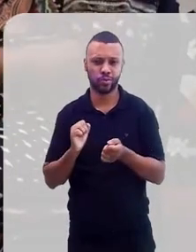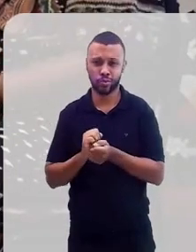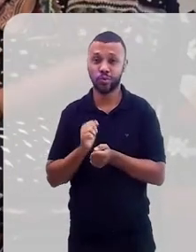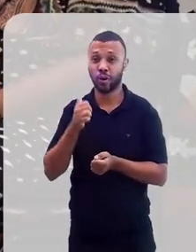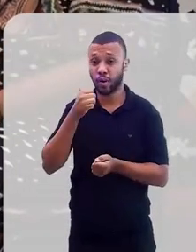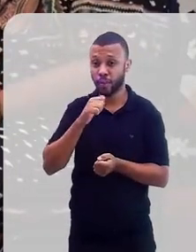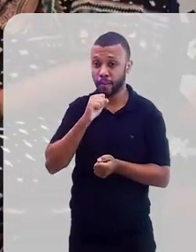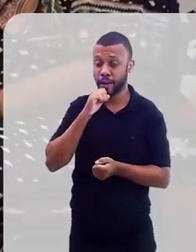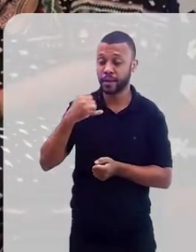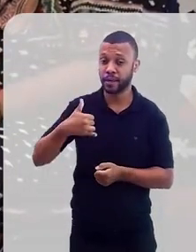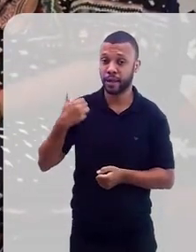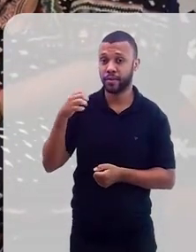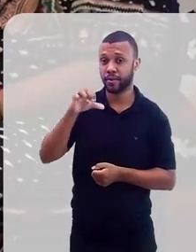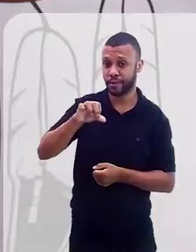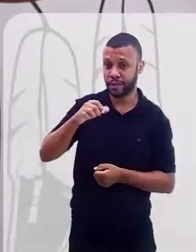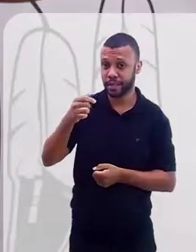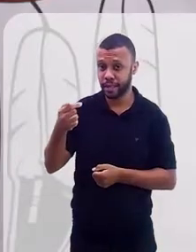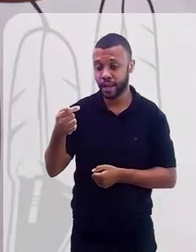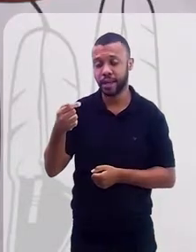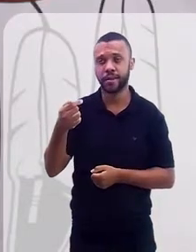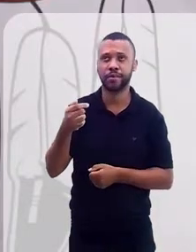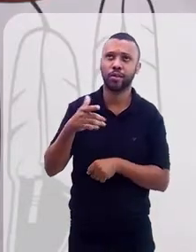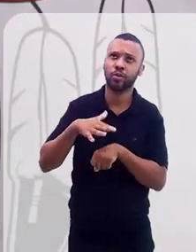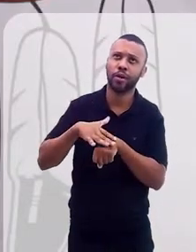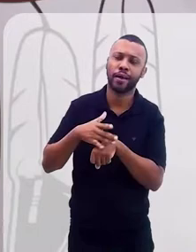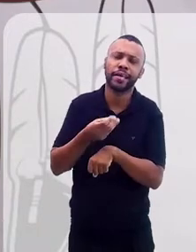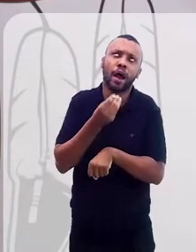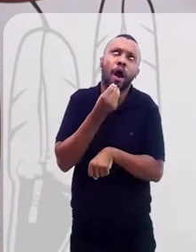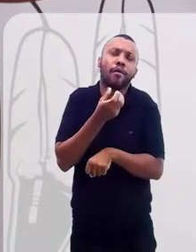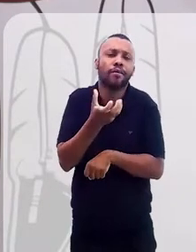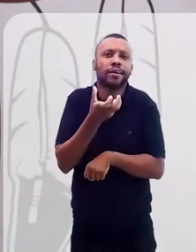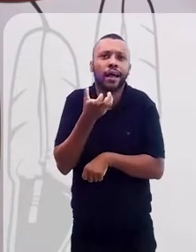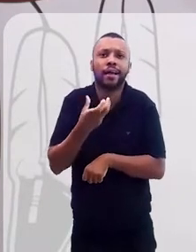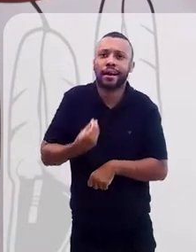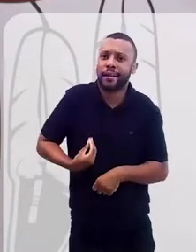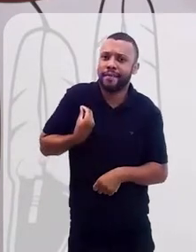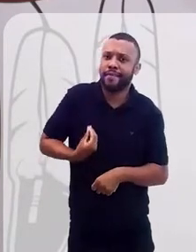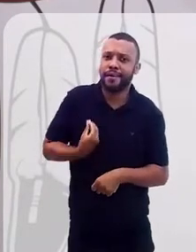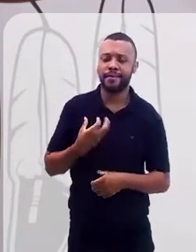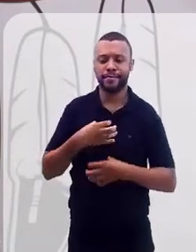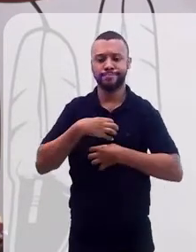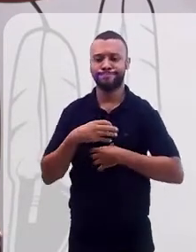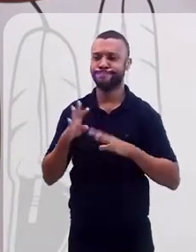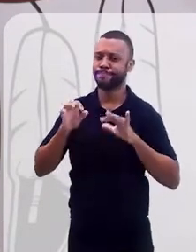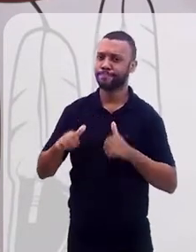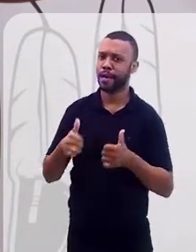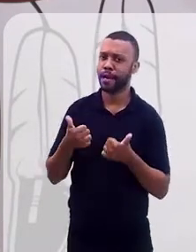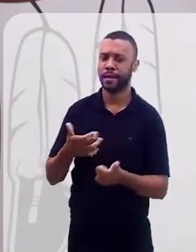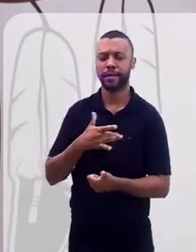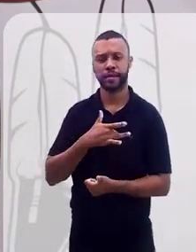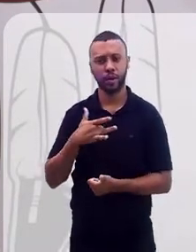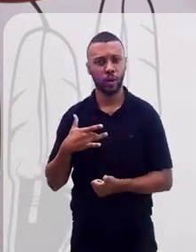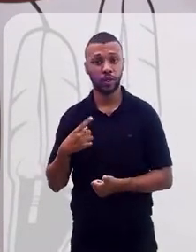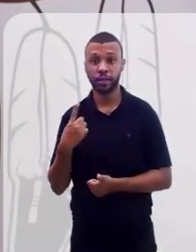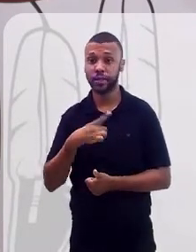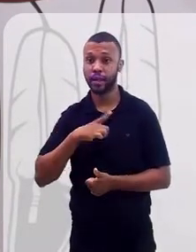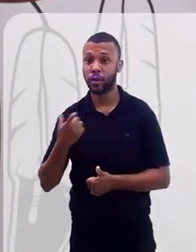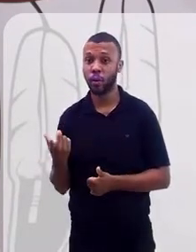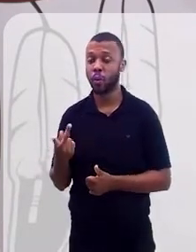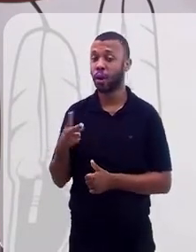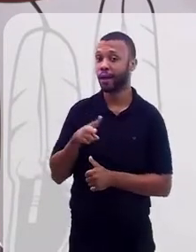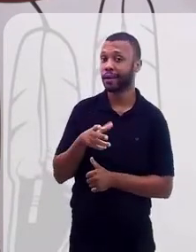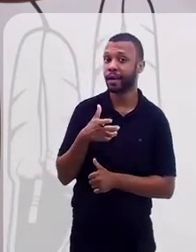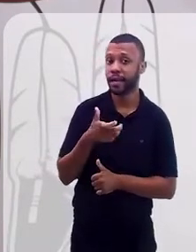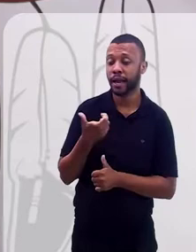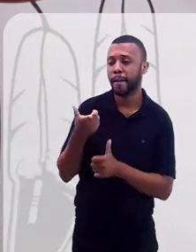Eu estou agora com a minha mãe com 97 anos, doente, né? Claro que eu quero que ela viva, fique bem, né? A